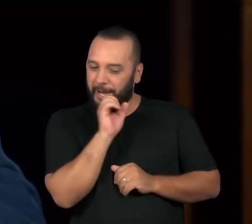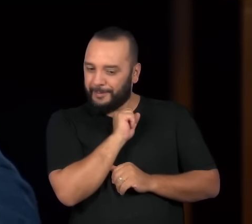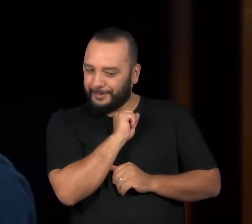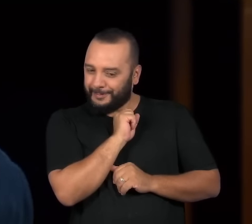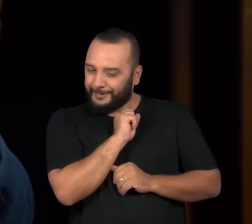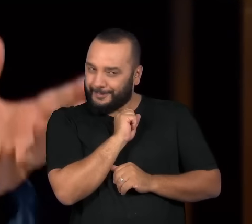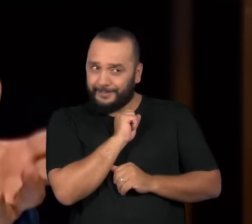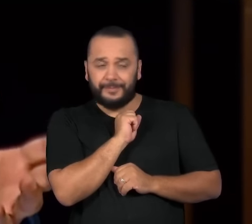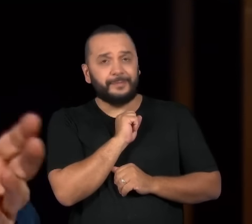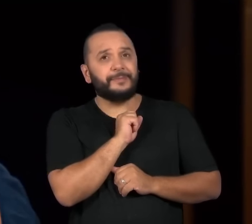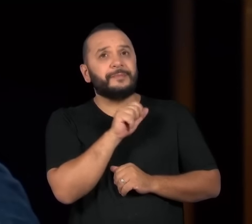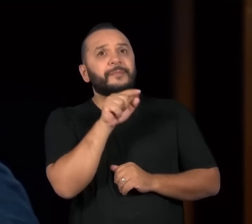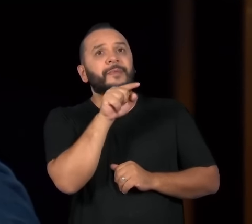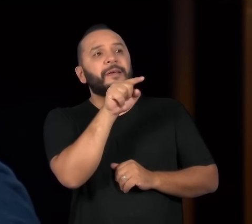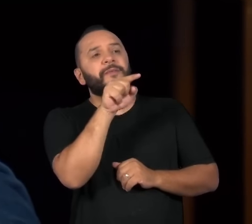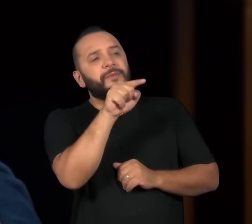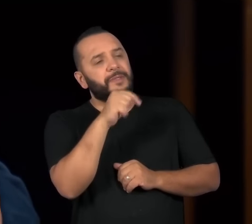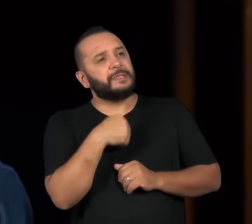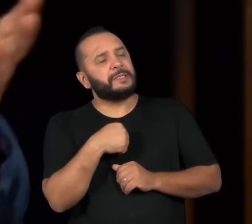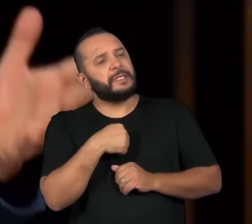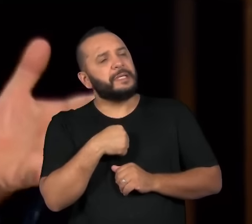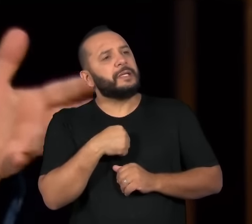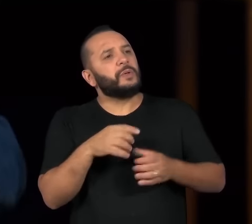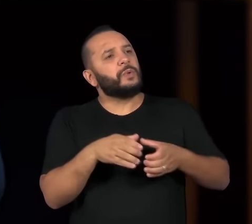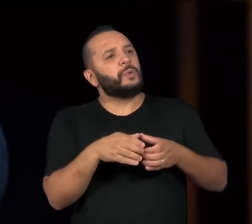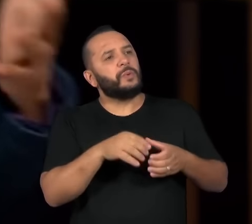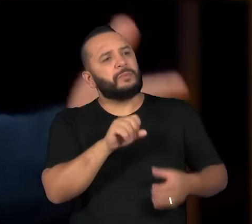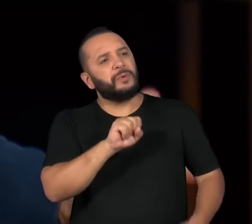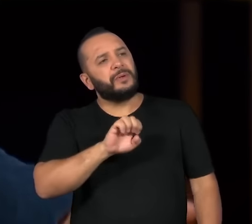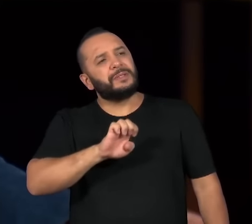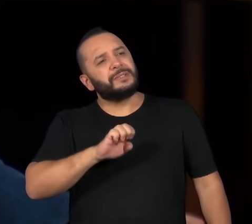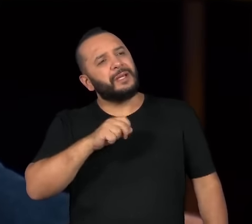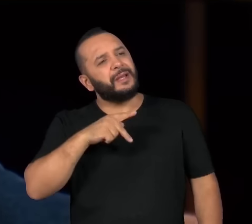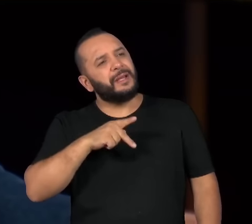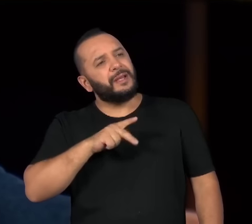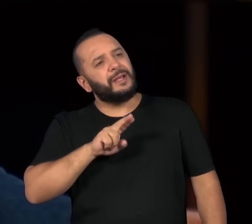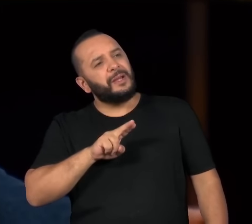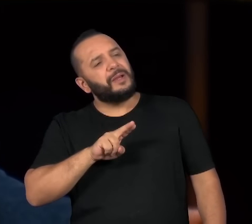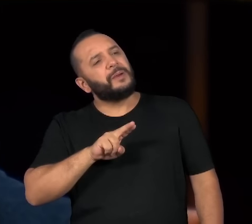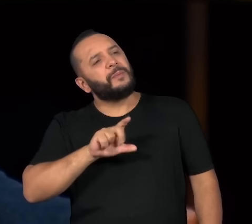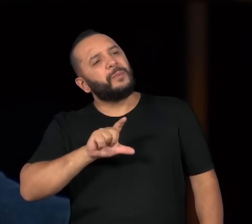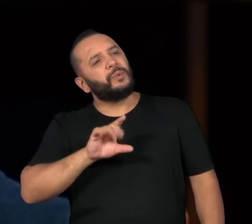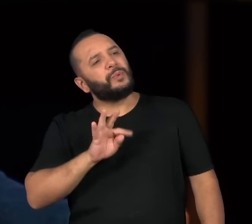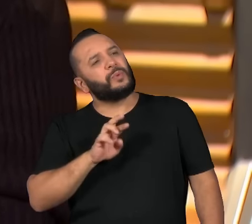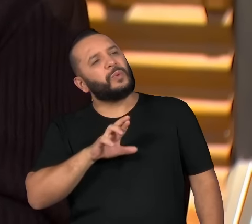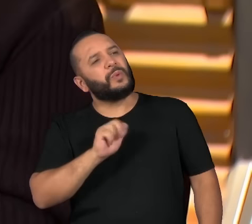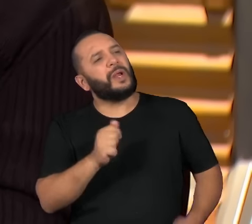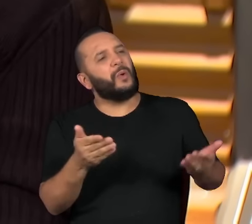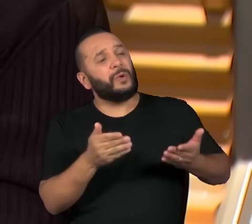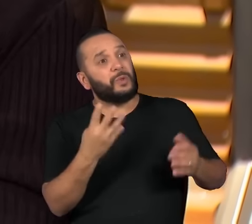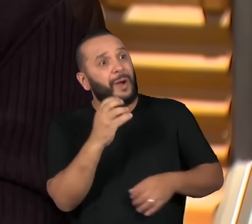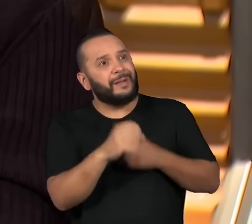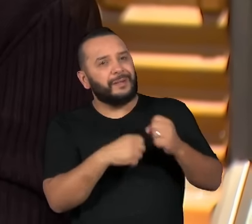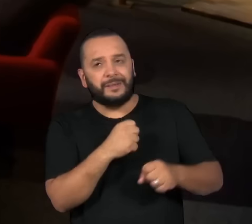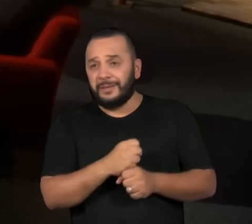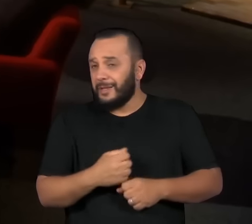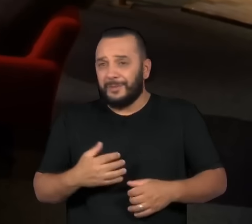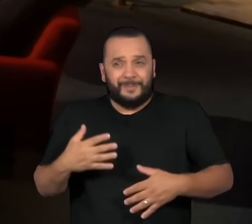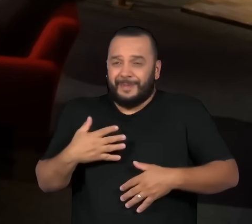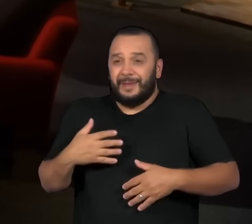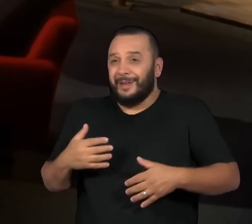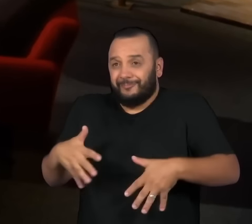Me dá uma ideia do tamanho do Sepultura hoje, e se aproximando de 40 anos. O tamanho do Sepultura é o tamanho do meu corpo. Essa minha vai ser